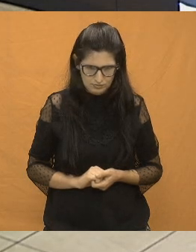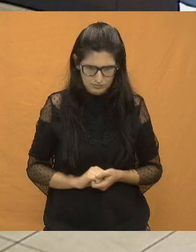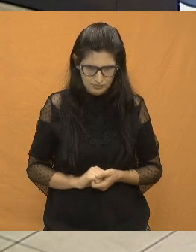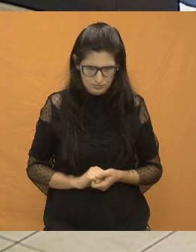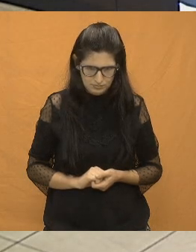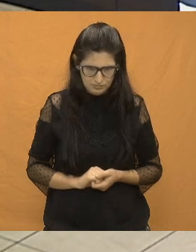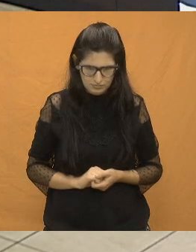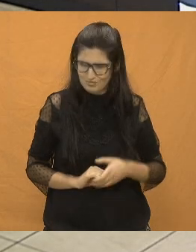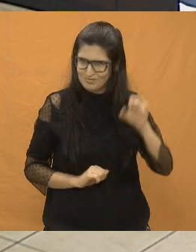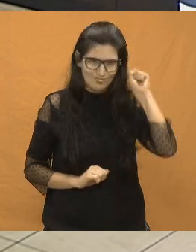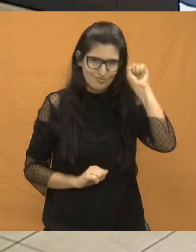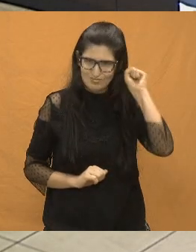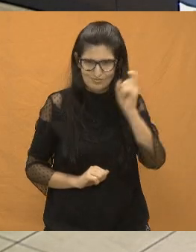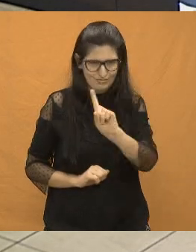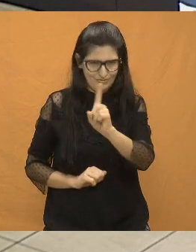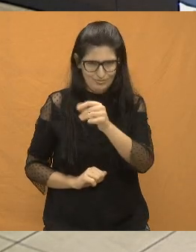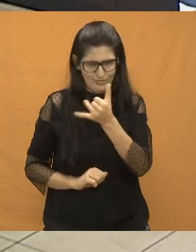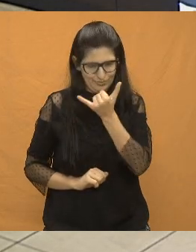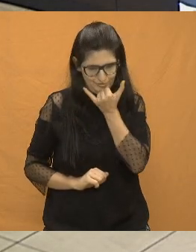Sim.